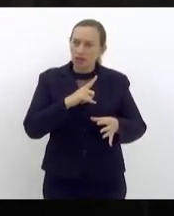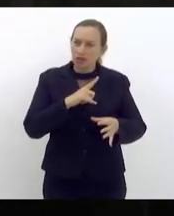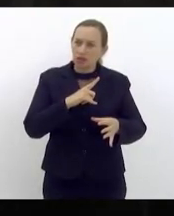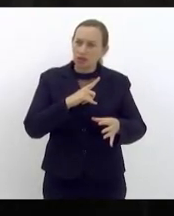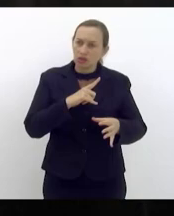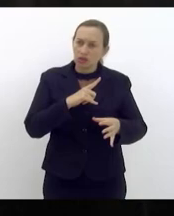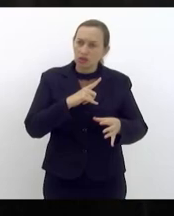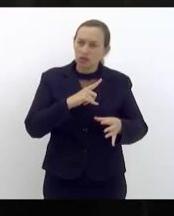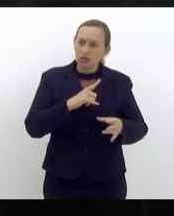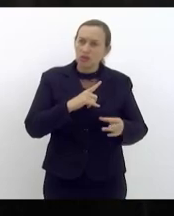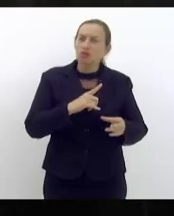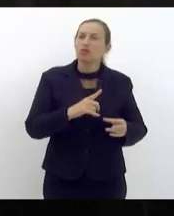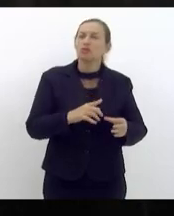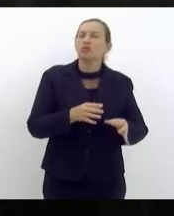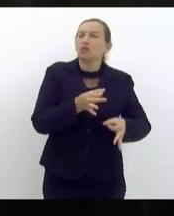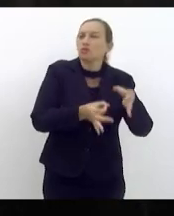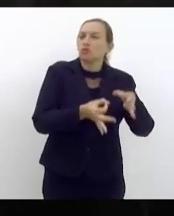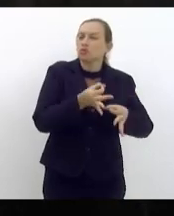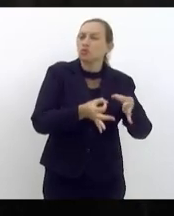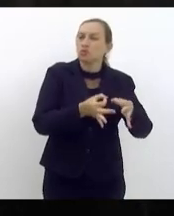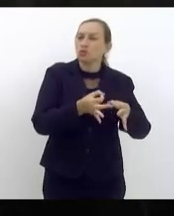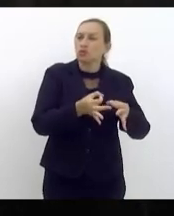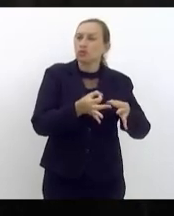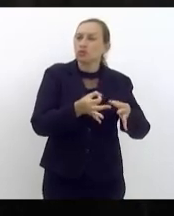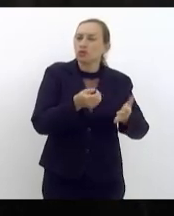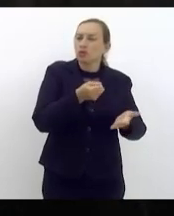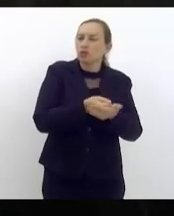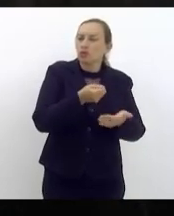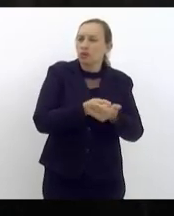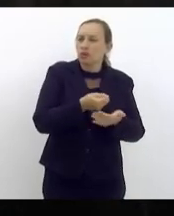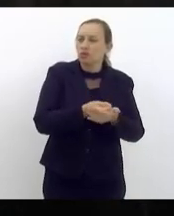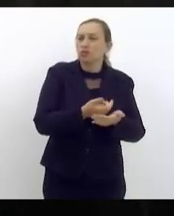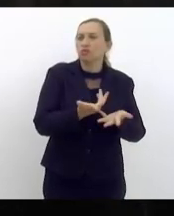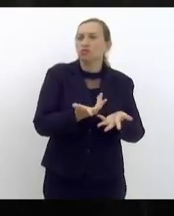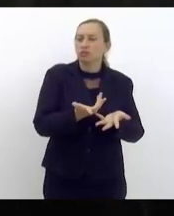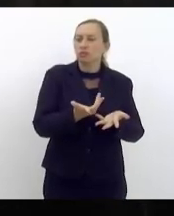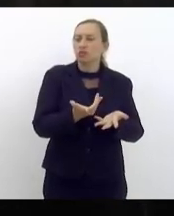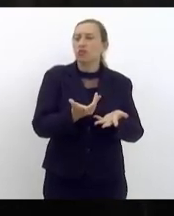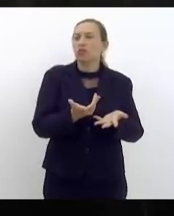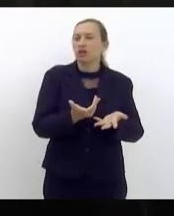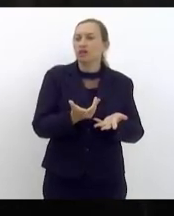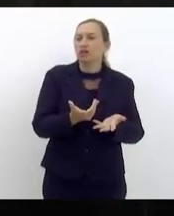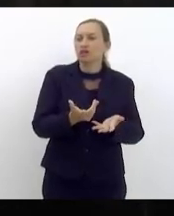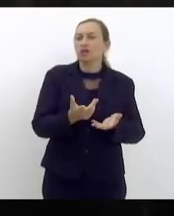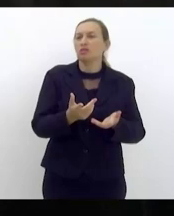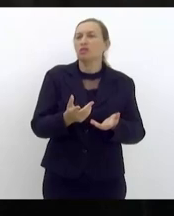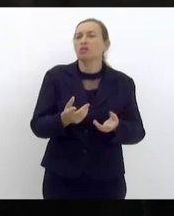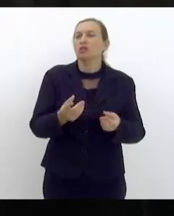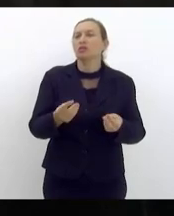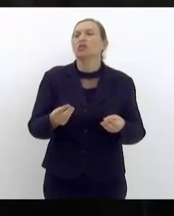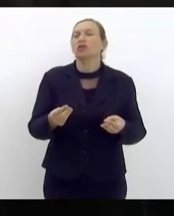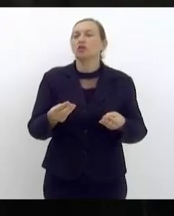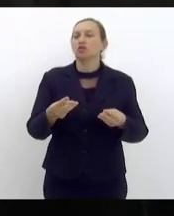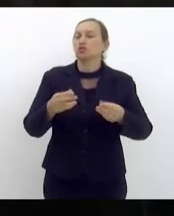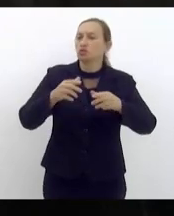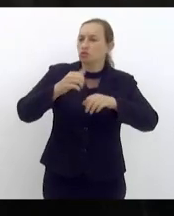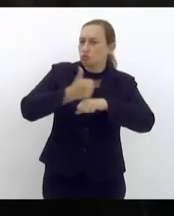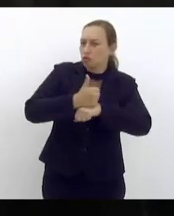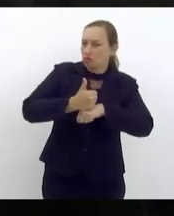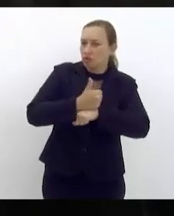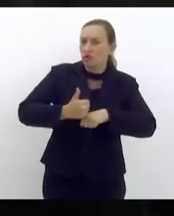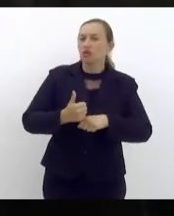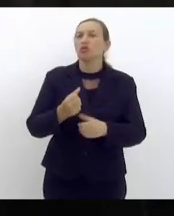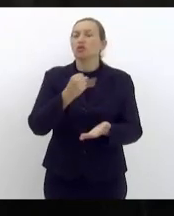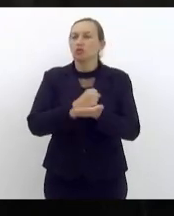favorável a manutenção dos cobradores dos carros principalmente pelo que eu disse a maioria dos contratos